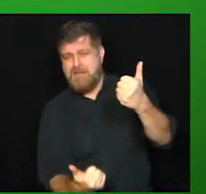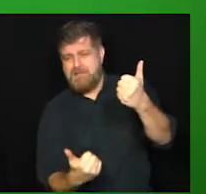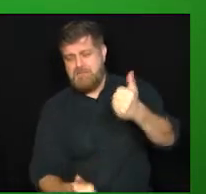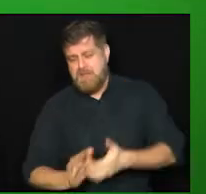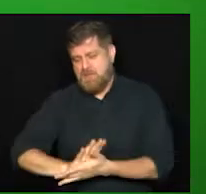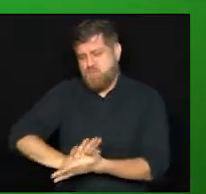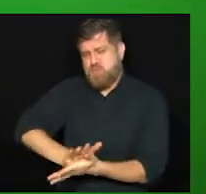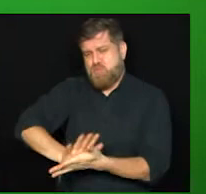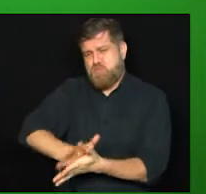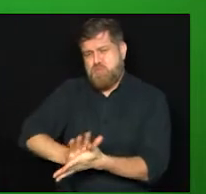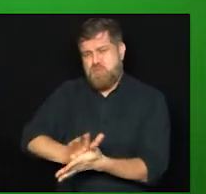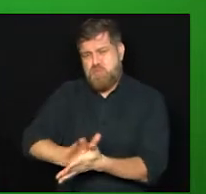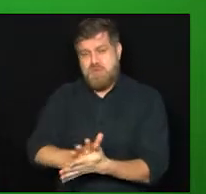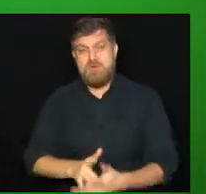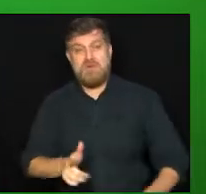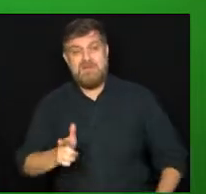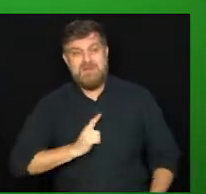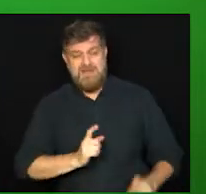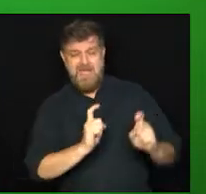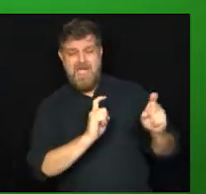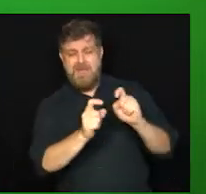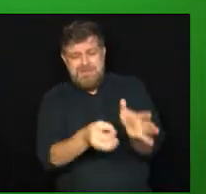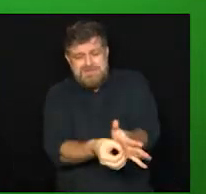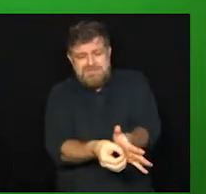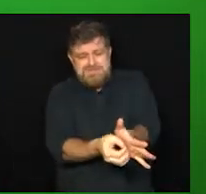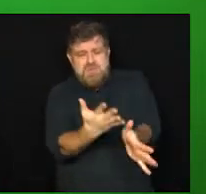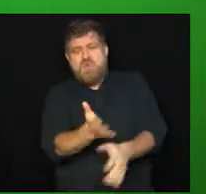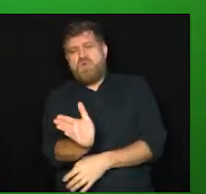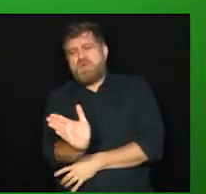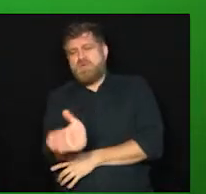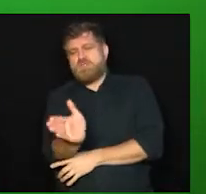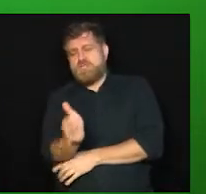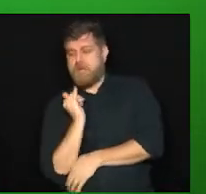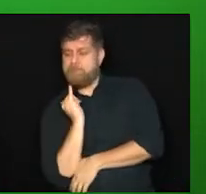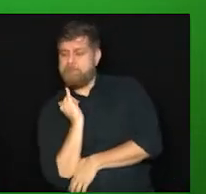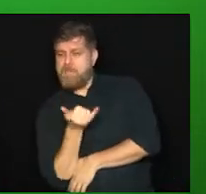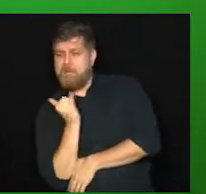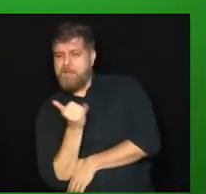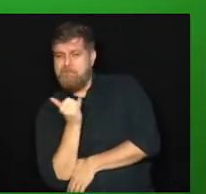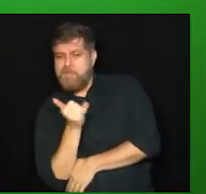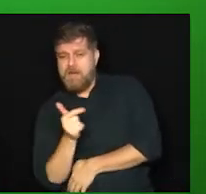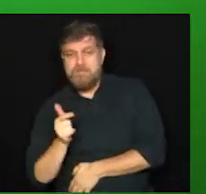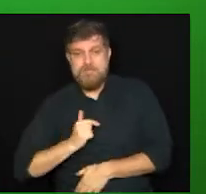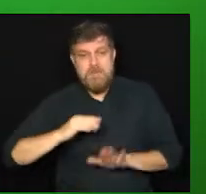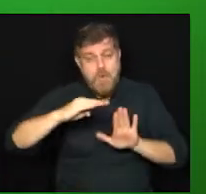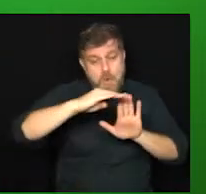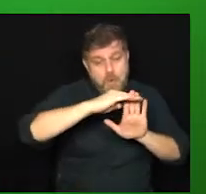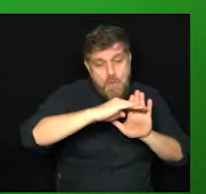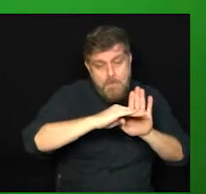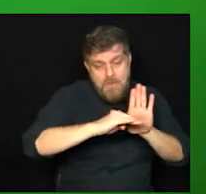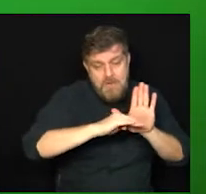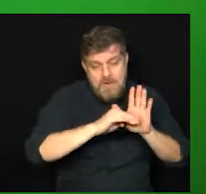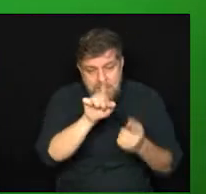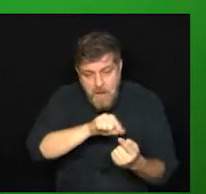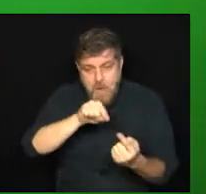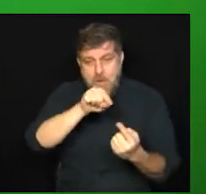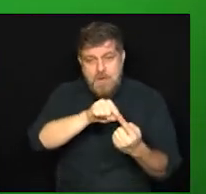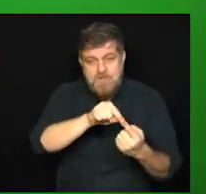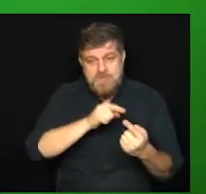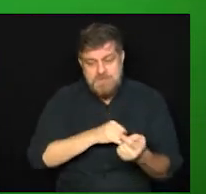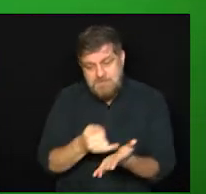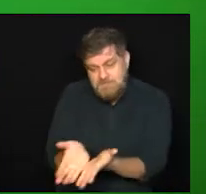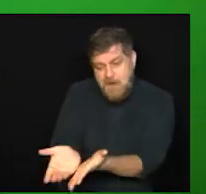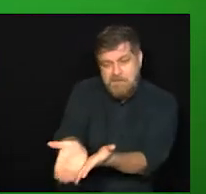Eu tenho, já em várias reuniões, comentado sobre o programa de recuperação fiscal.